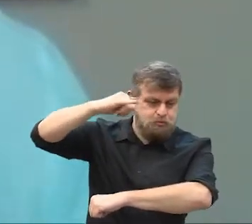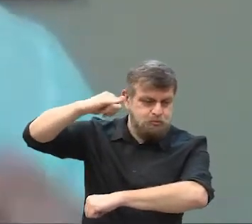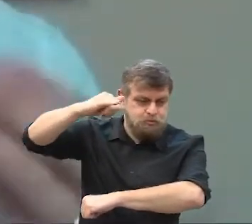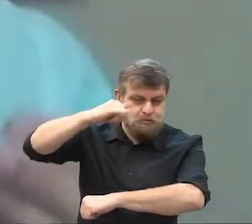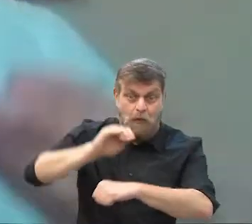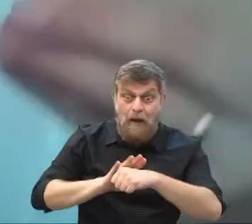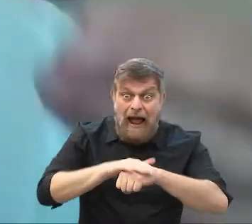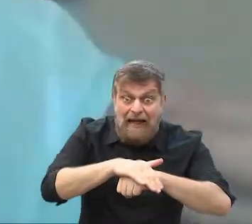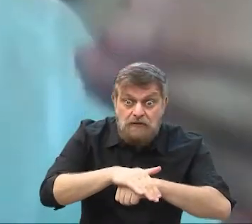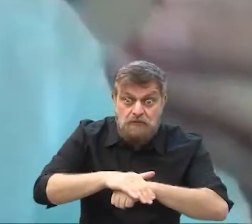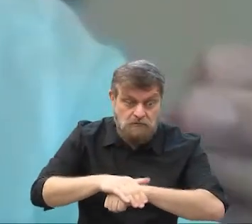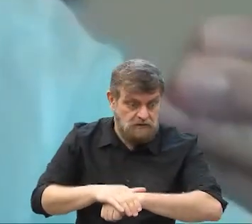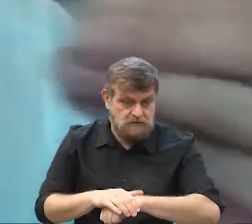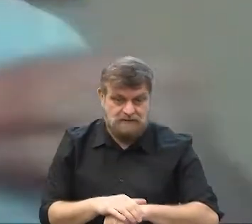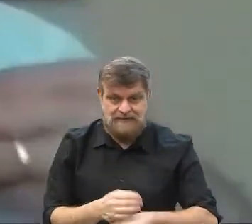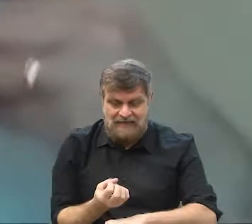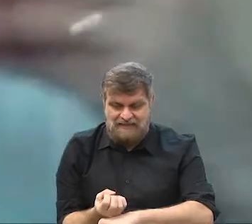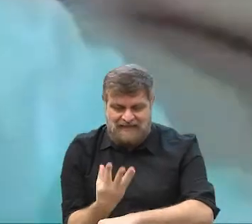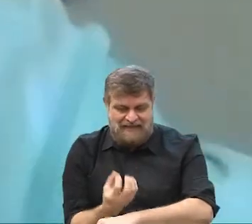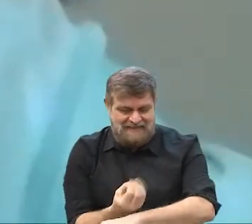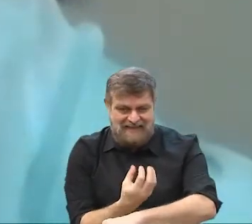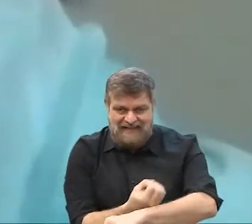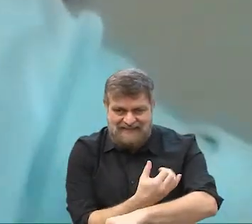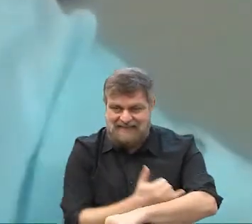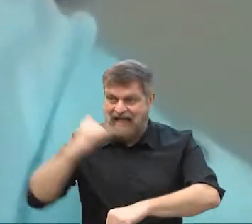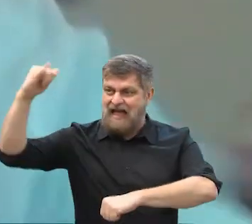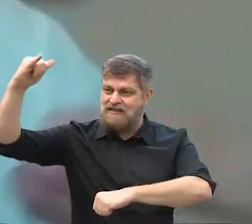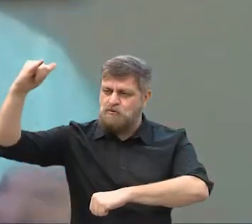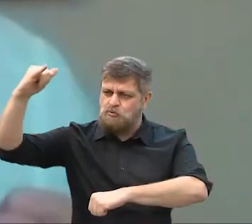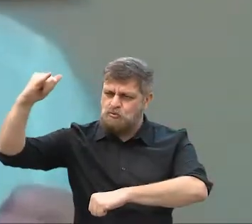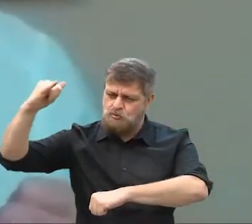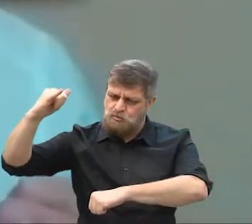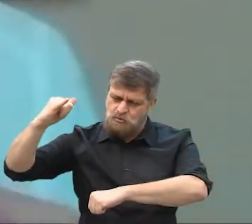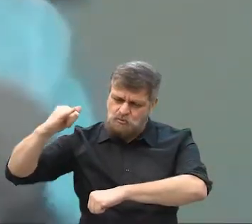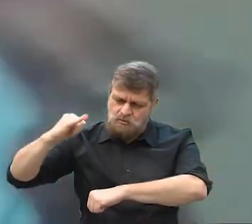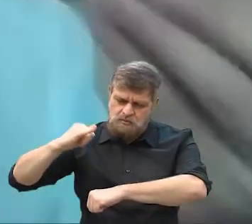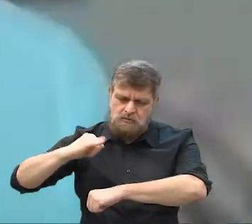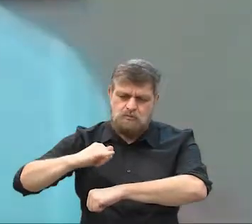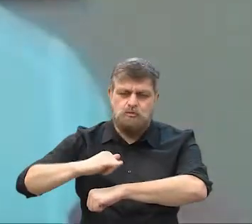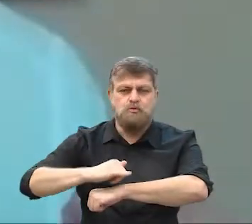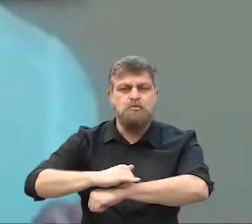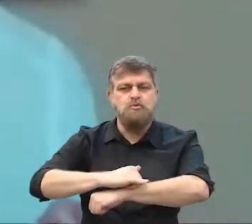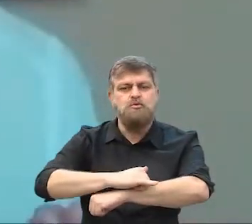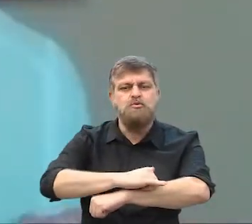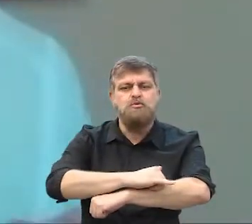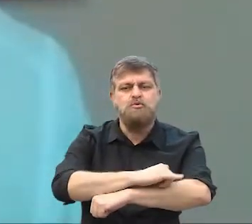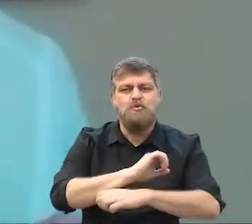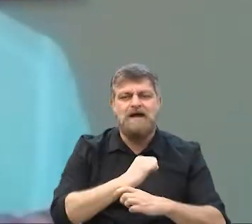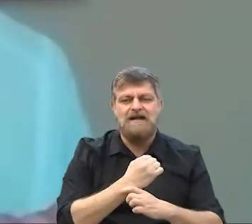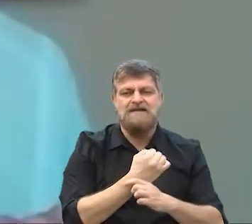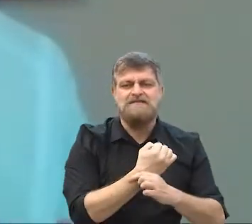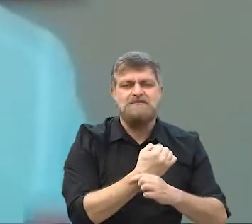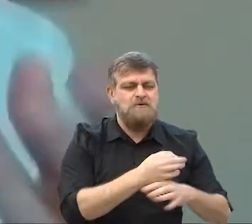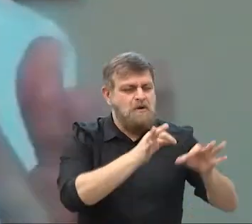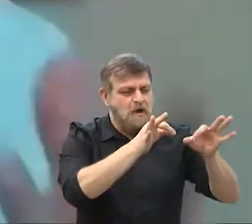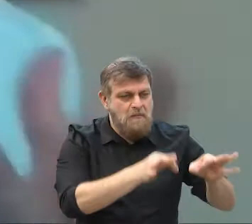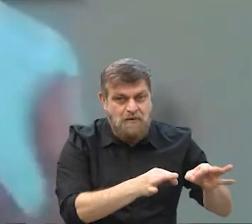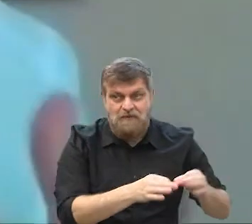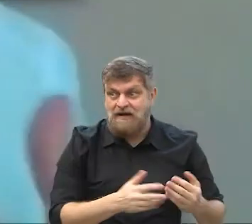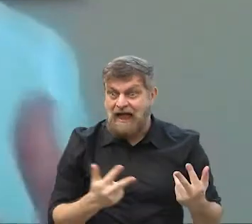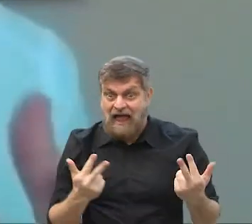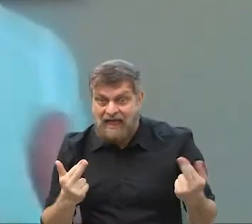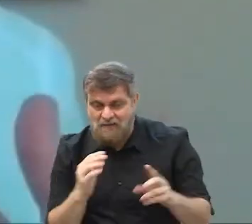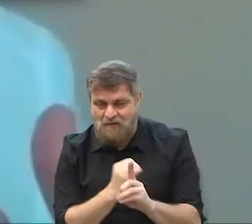Então, ali tem aquelas luzes que é a referência para um pouso seguro. Assim também, existem pessoas na sociedade que são